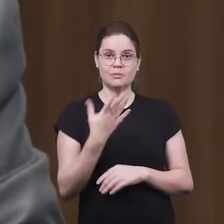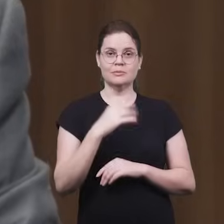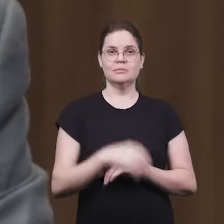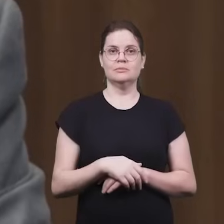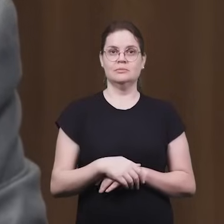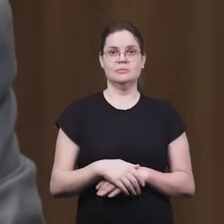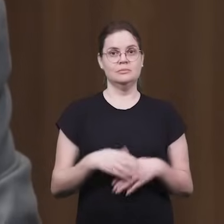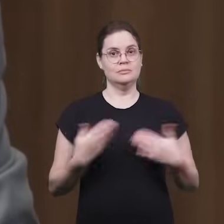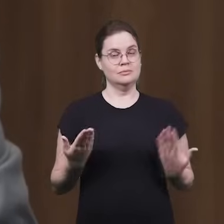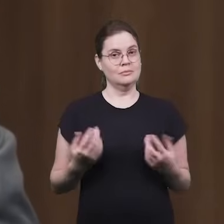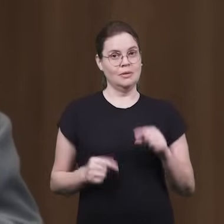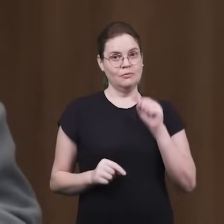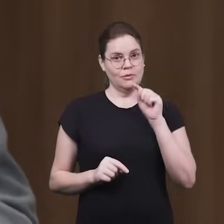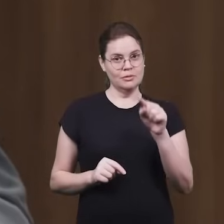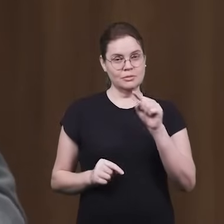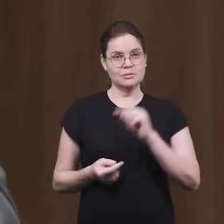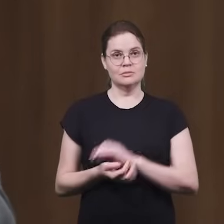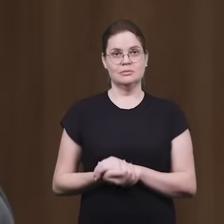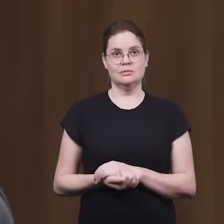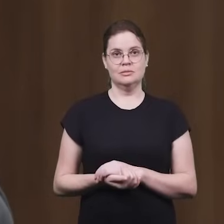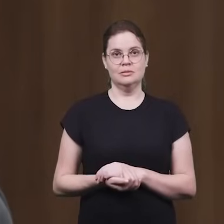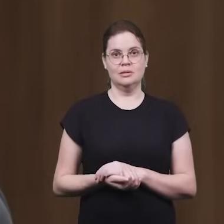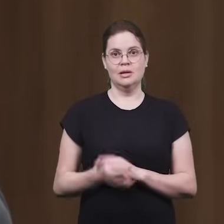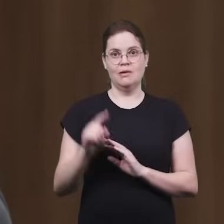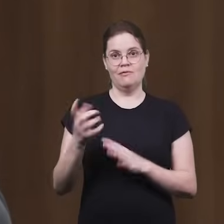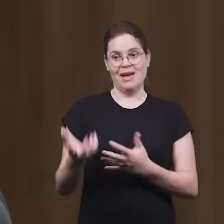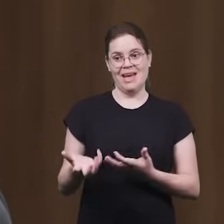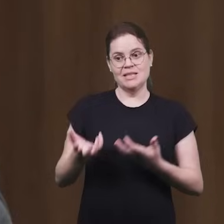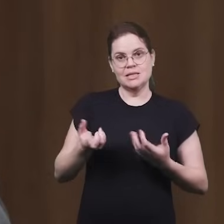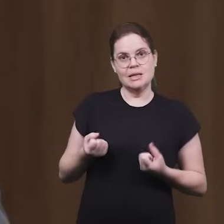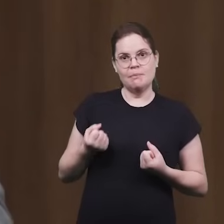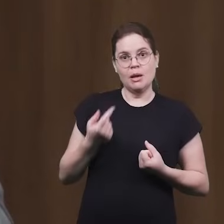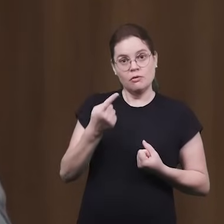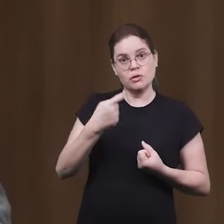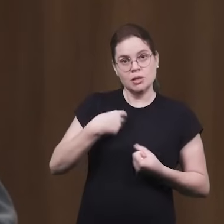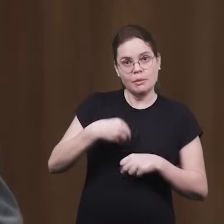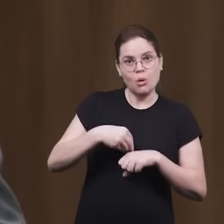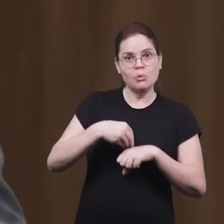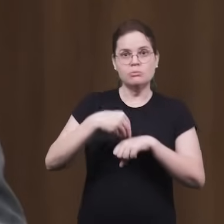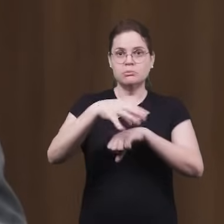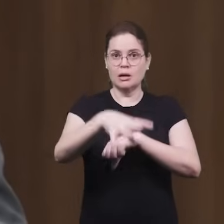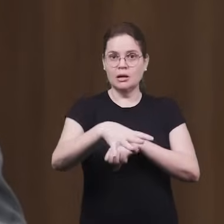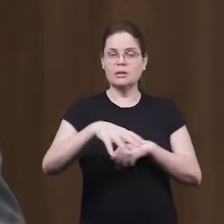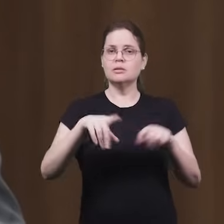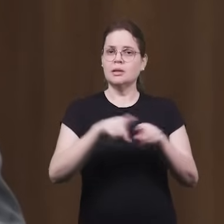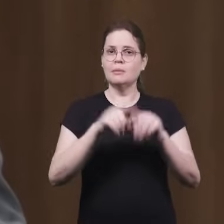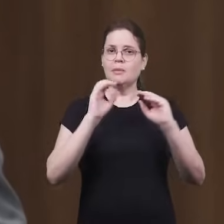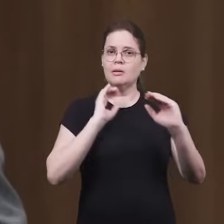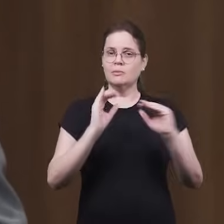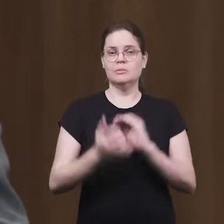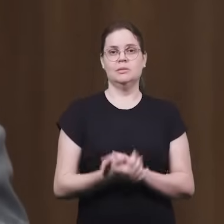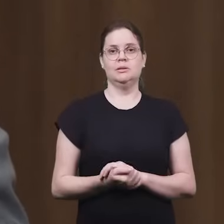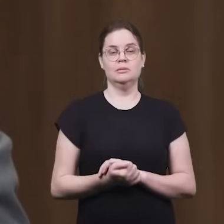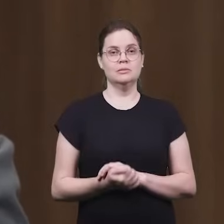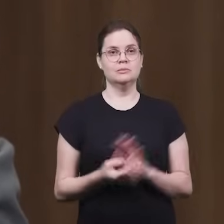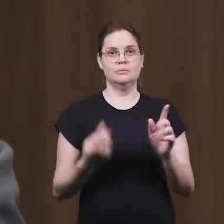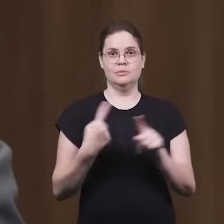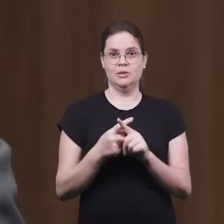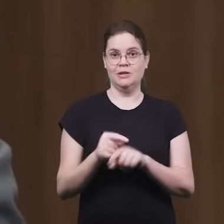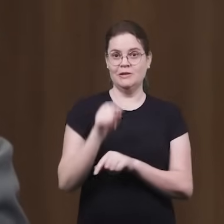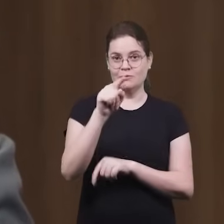E você, não só como receptor, mas você como emissor dessa comunicação. Você